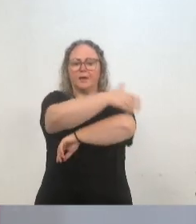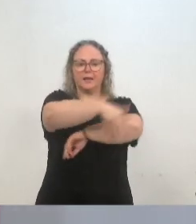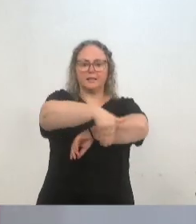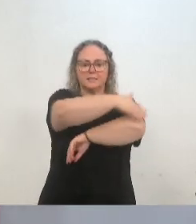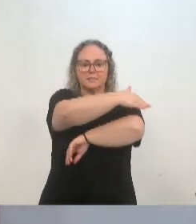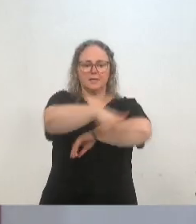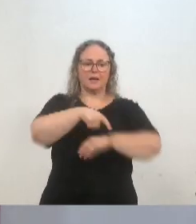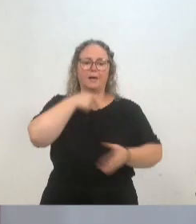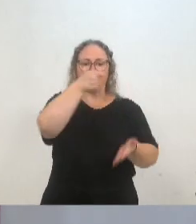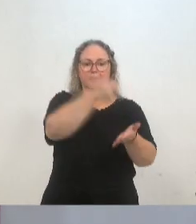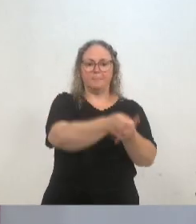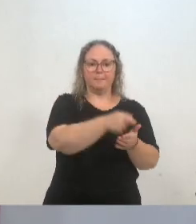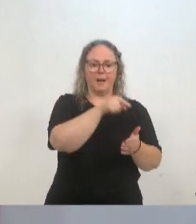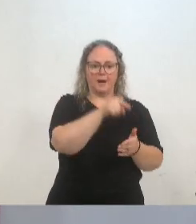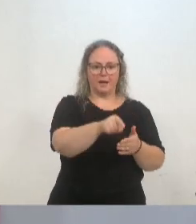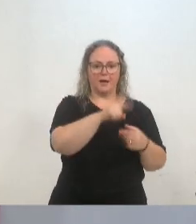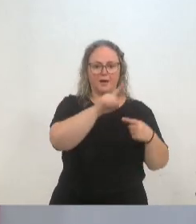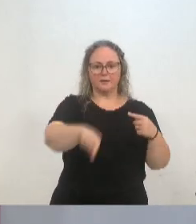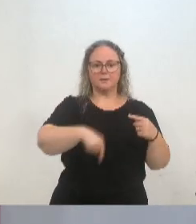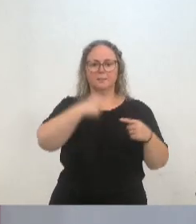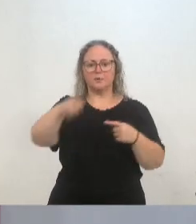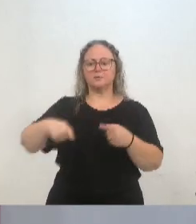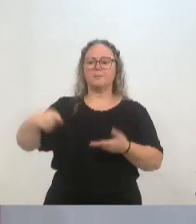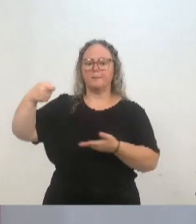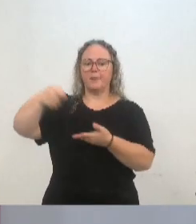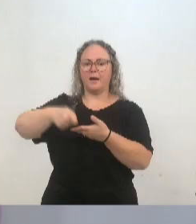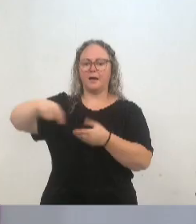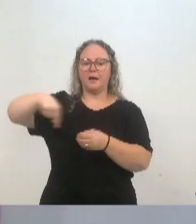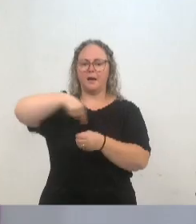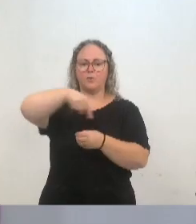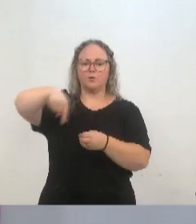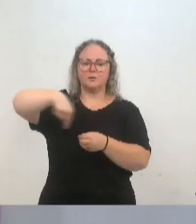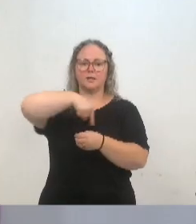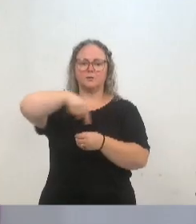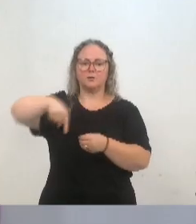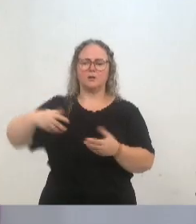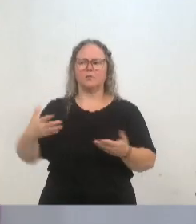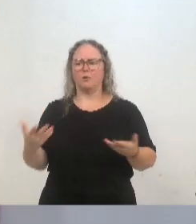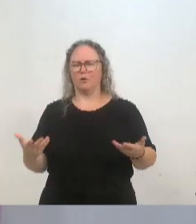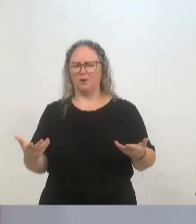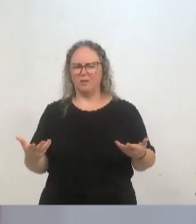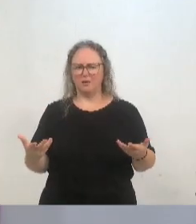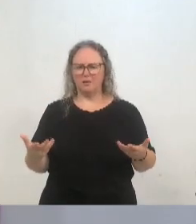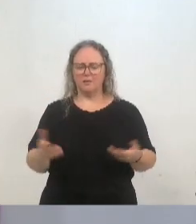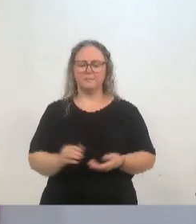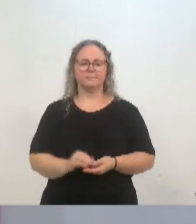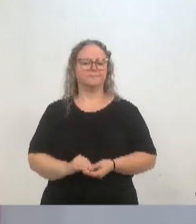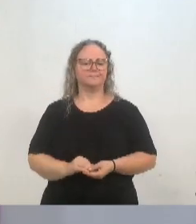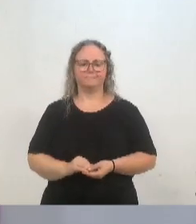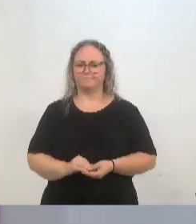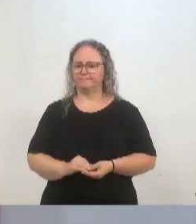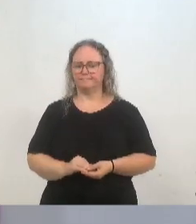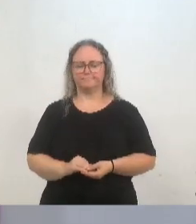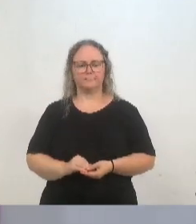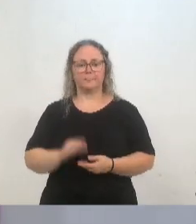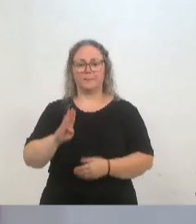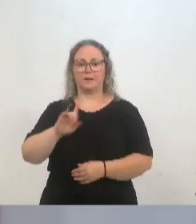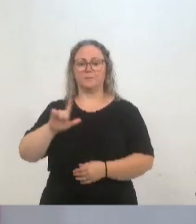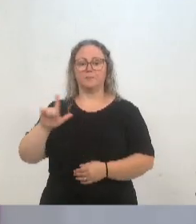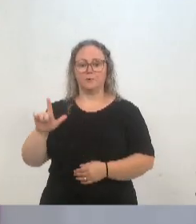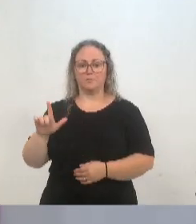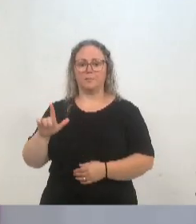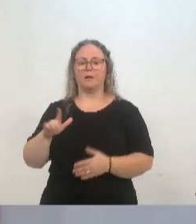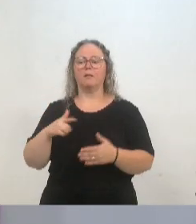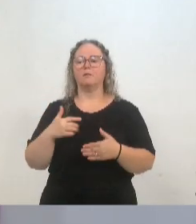e pagassem pela construção de uma rotatória. Gente, a Blumenau está caminhando